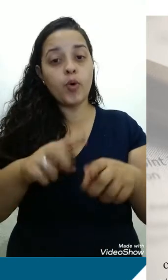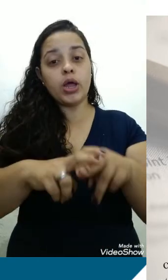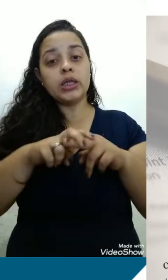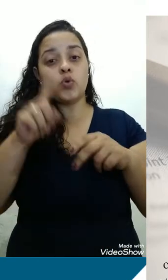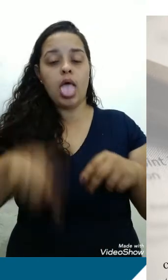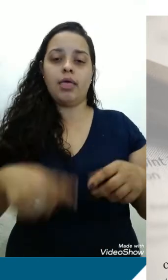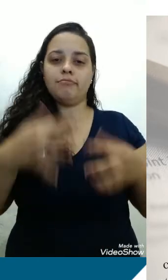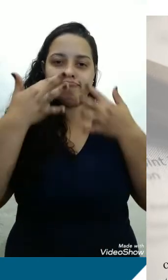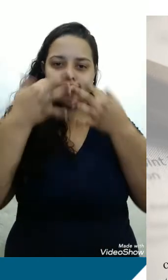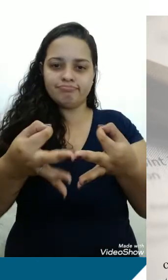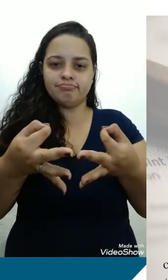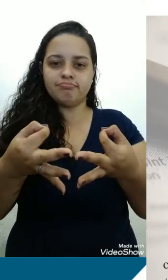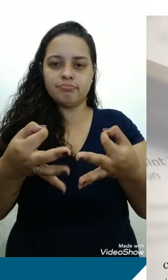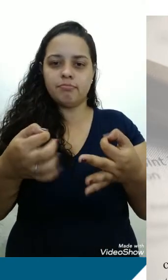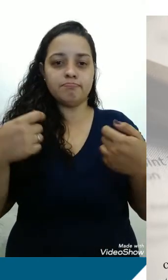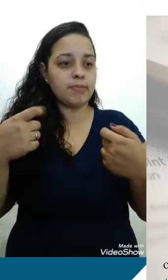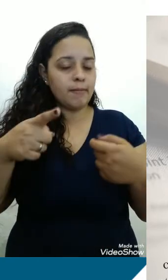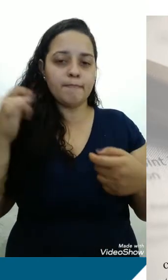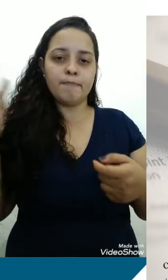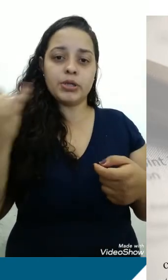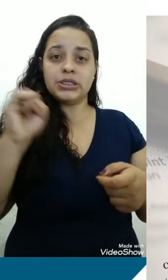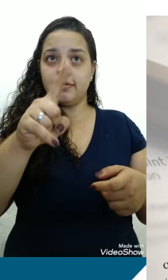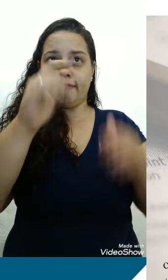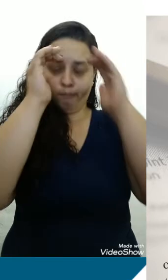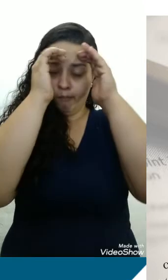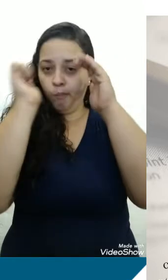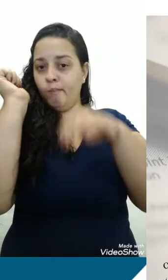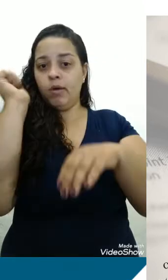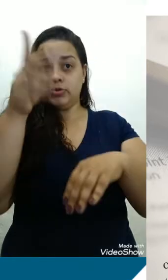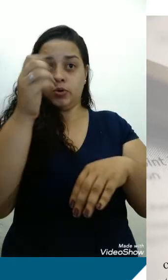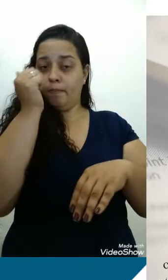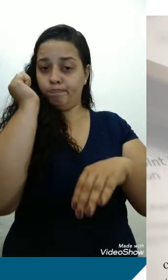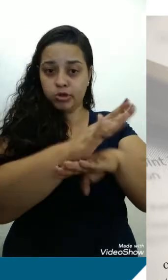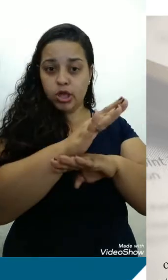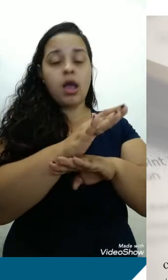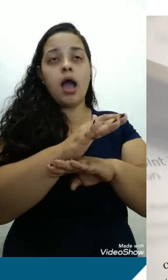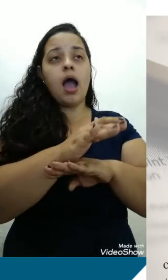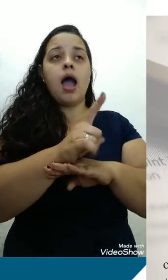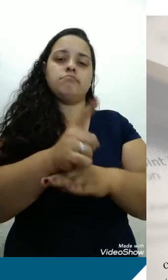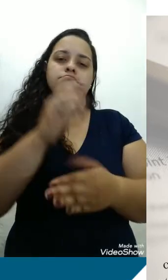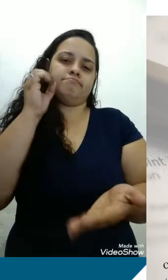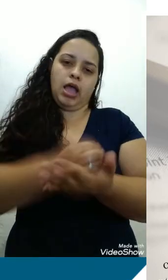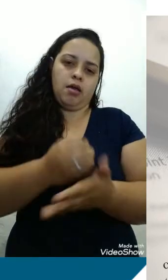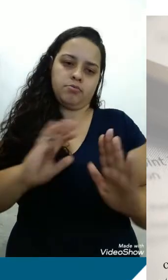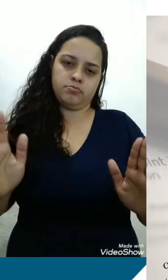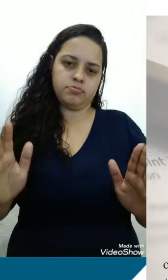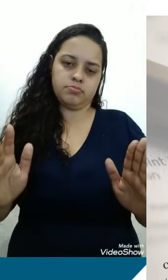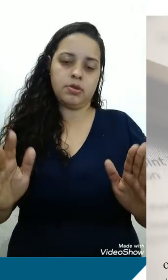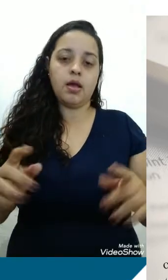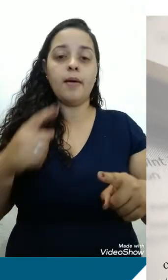essencial, ou seja, se você não atende à competência 2, se você não respeita a competência 2, as outras competências não serão